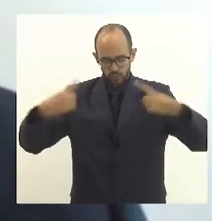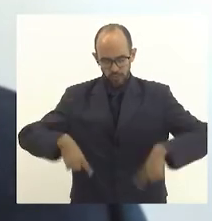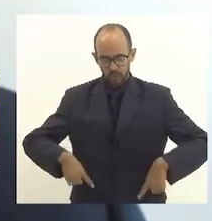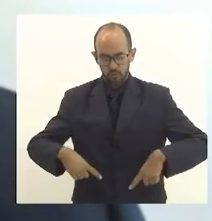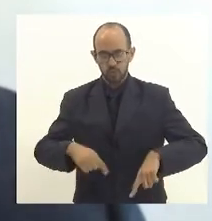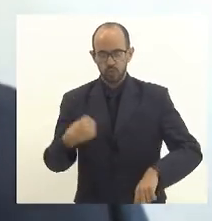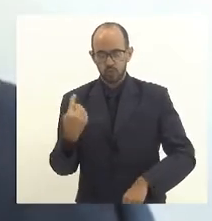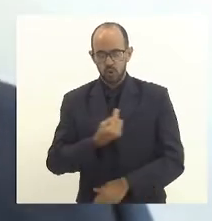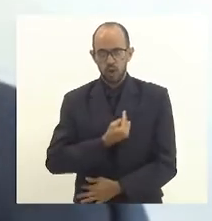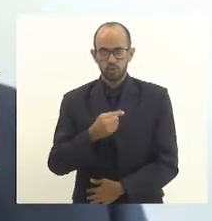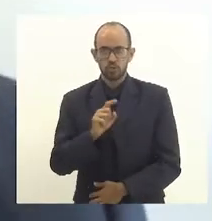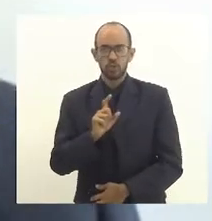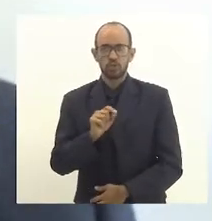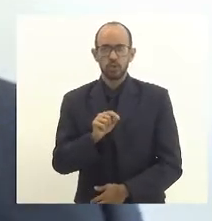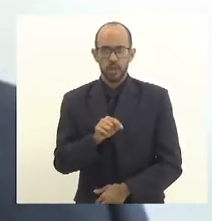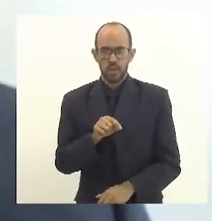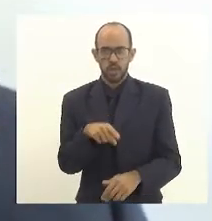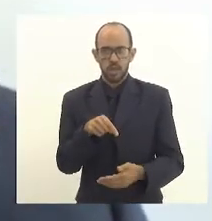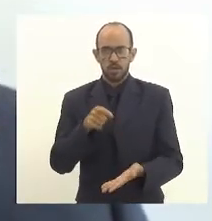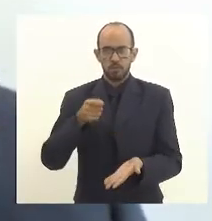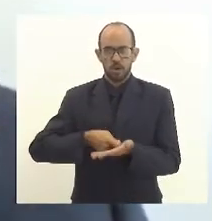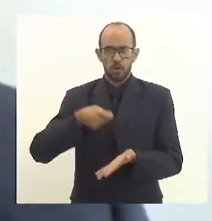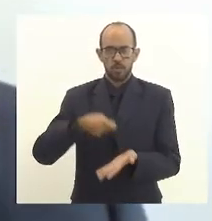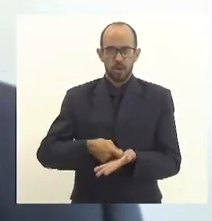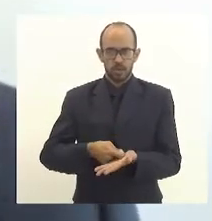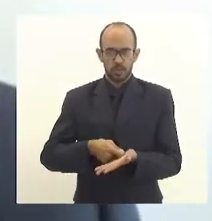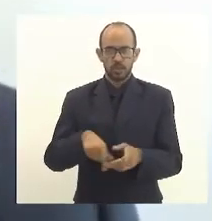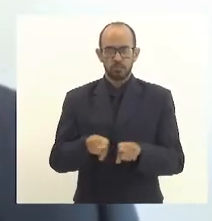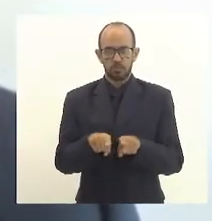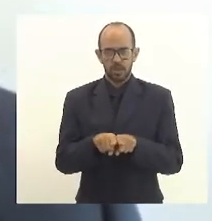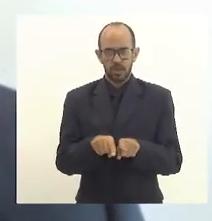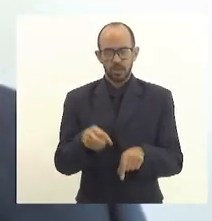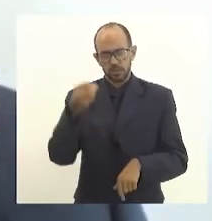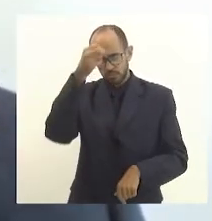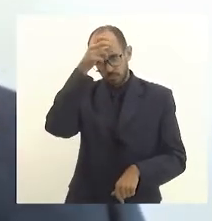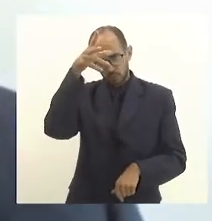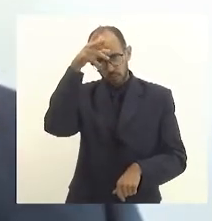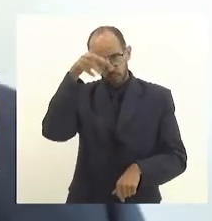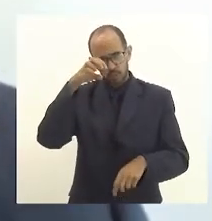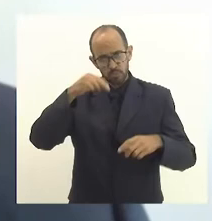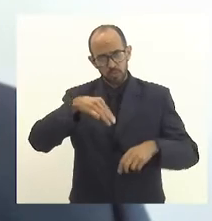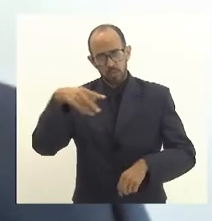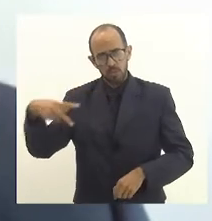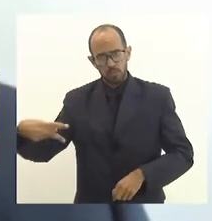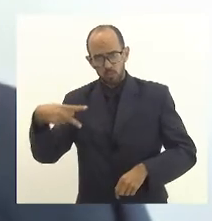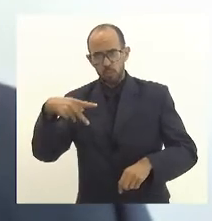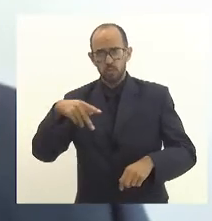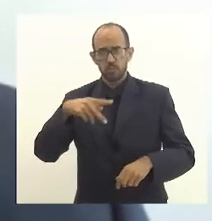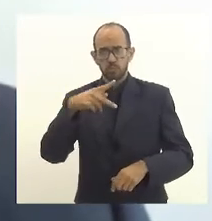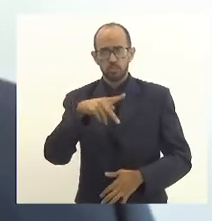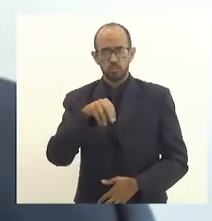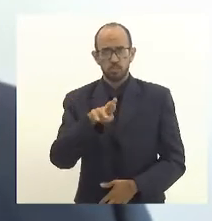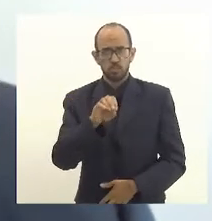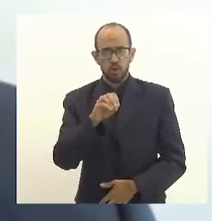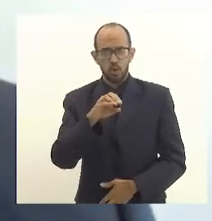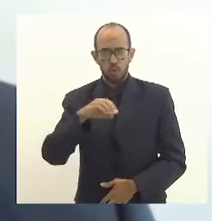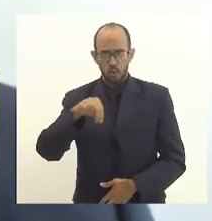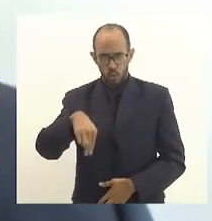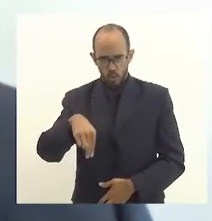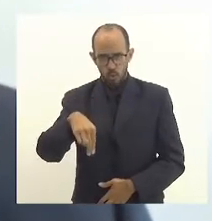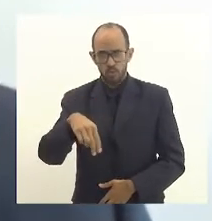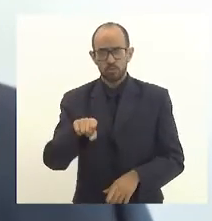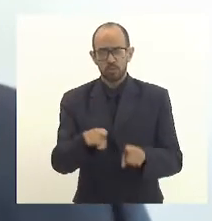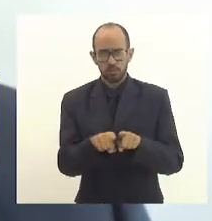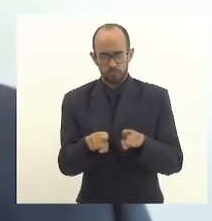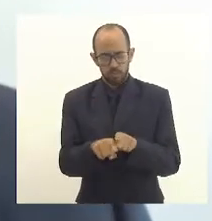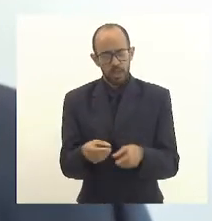enfrentar e que é uma cobrança que as prefeituras, Ministério Público, PROCON, nos traz, mas a